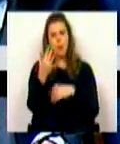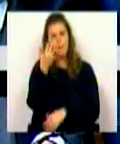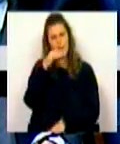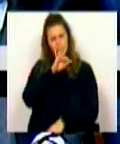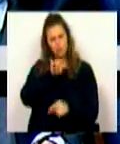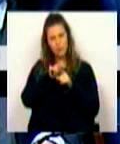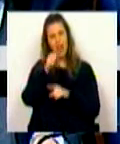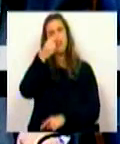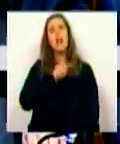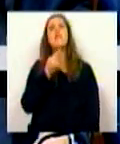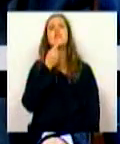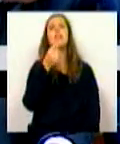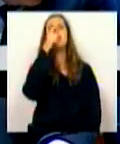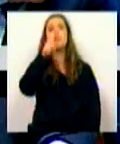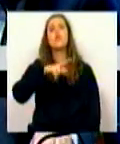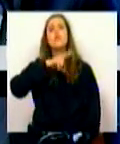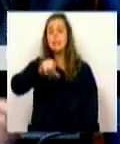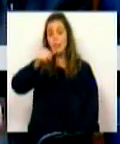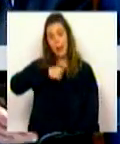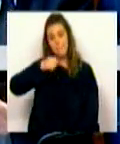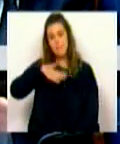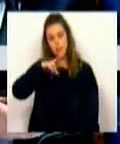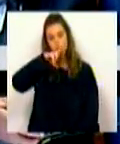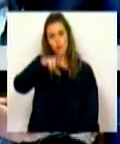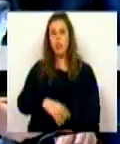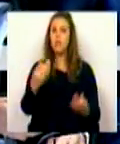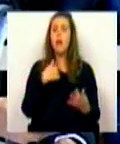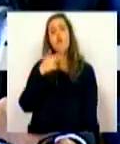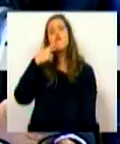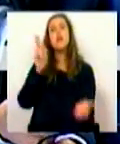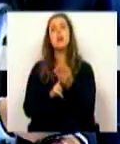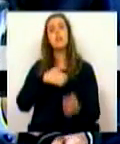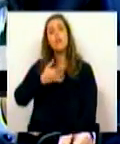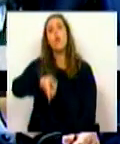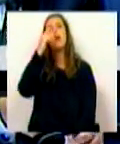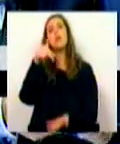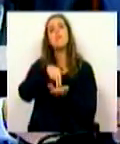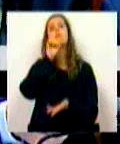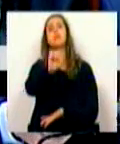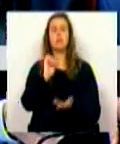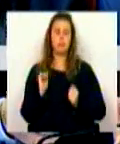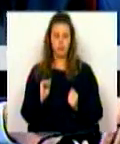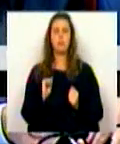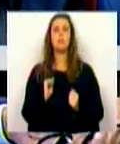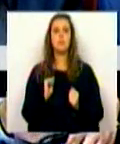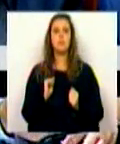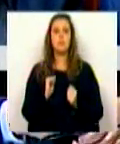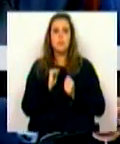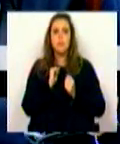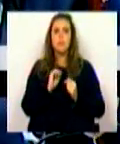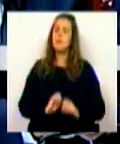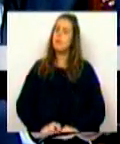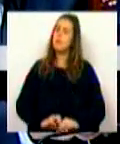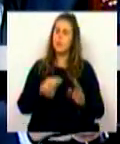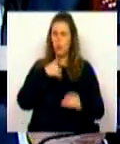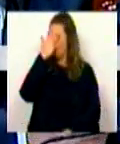que dizer aos portugueses e às empresas portuguesas o que é que verdadeiramente significa a vossa posição. É claro, creio